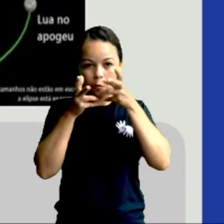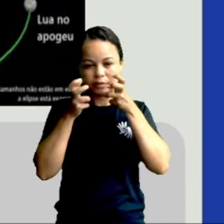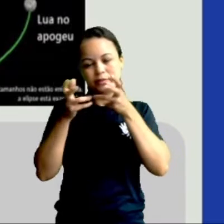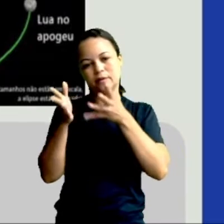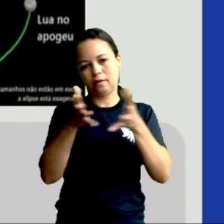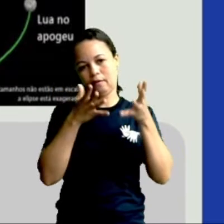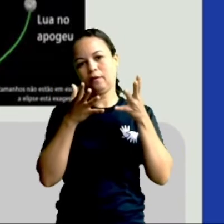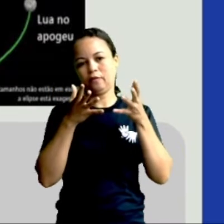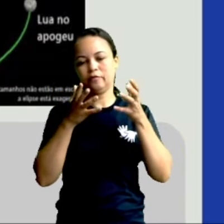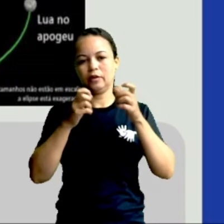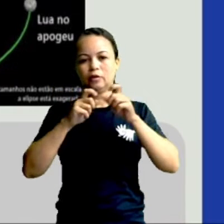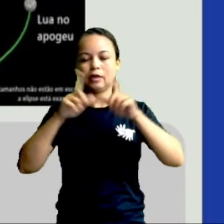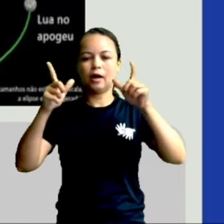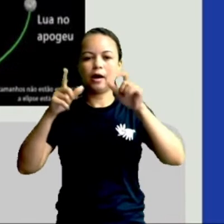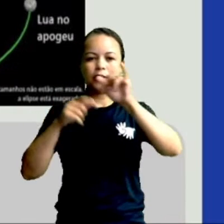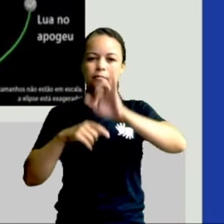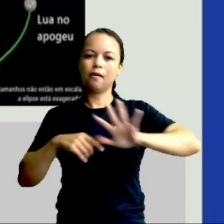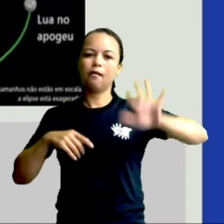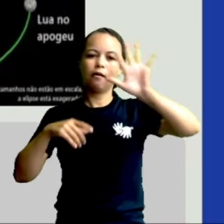como não é um círculo